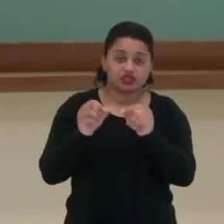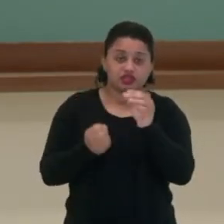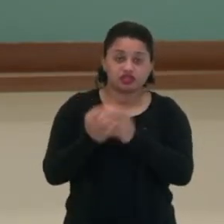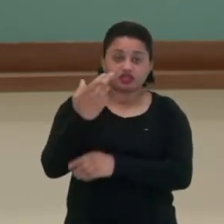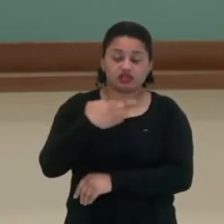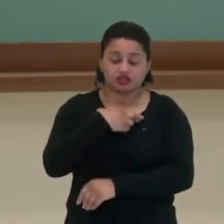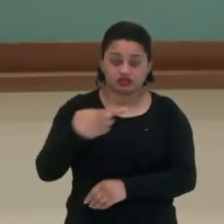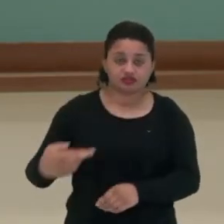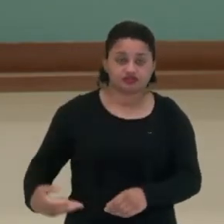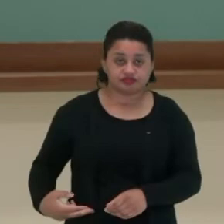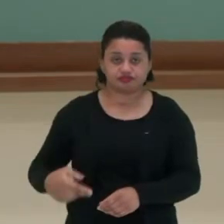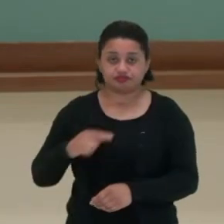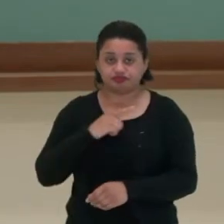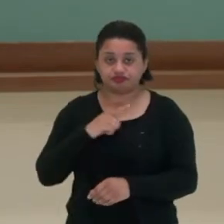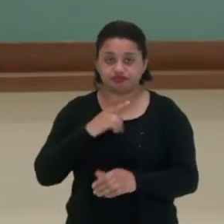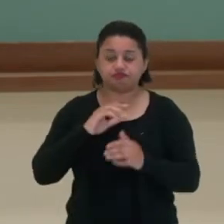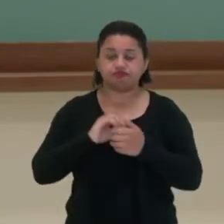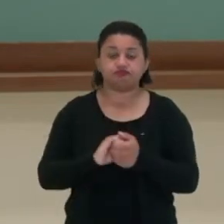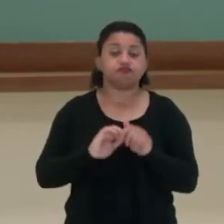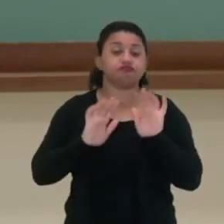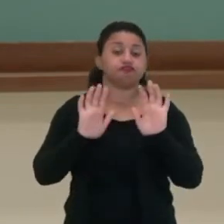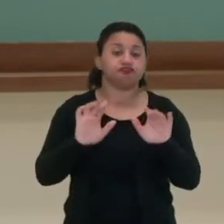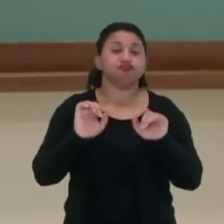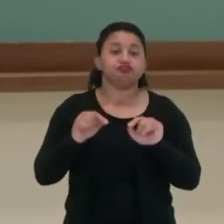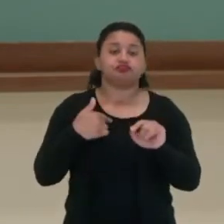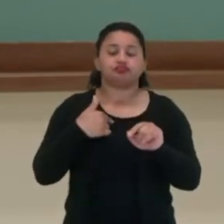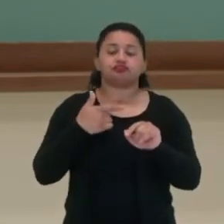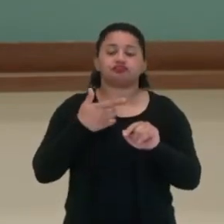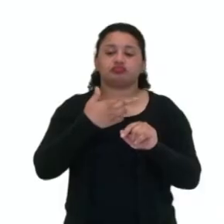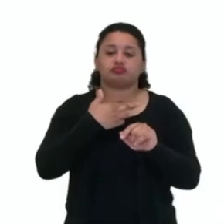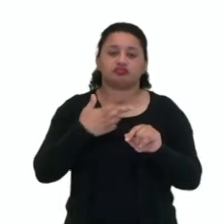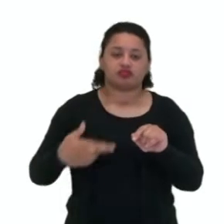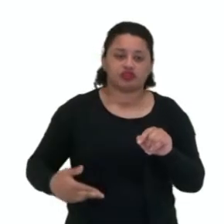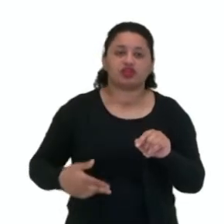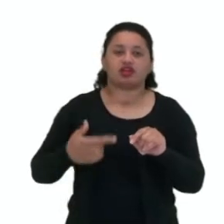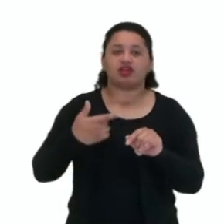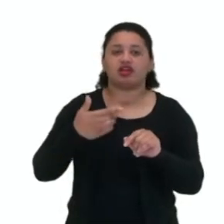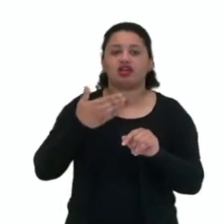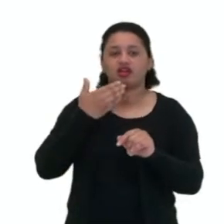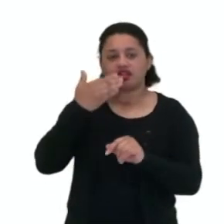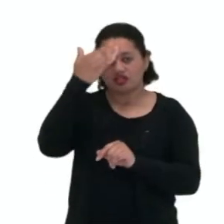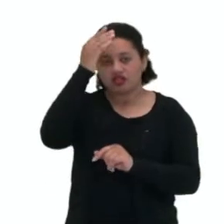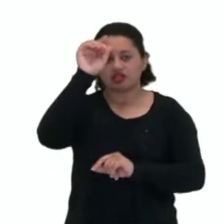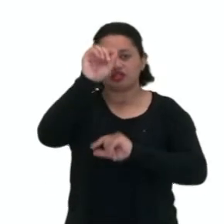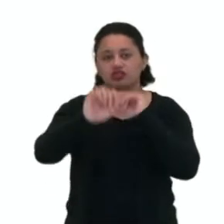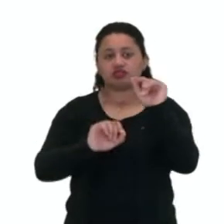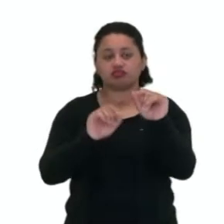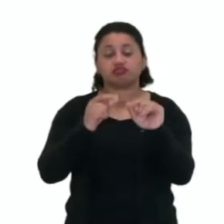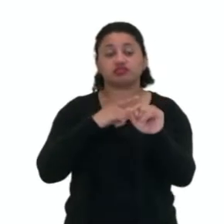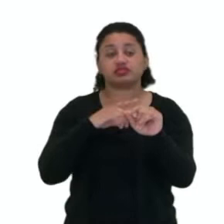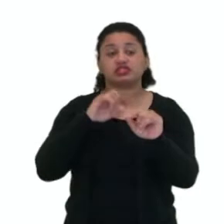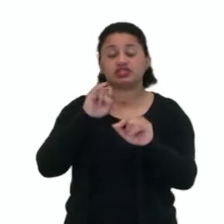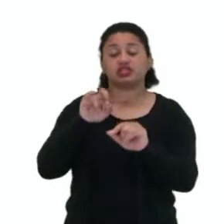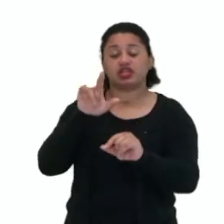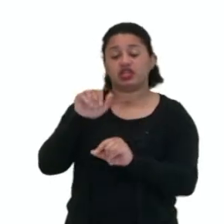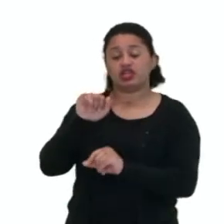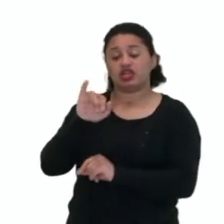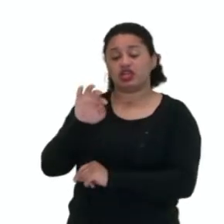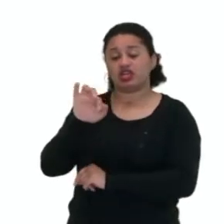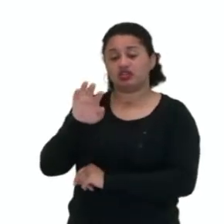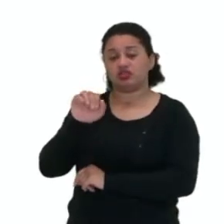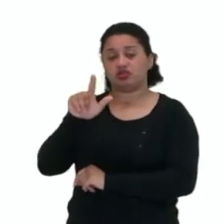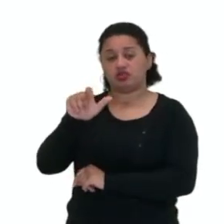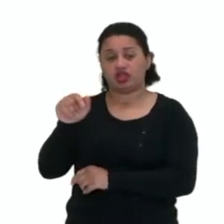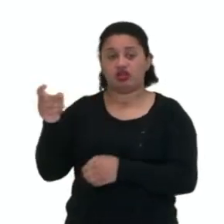república islâmica. E essa república islâmica do Irã, ela, ali ó, quando Ayatollah voltou para o